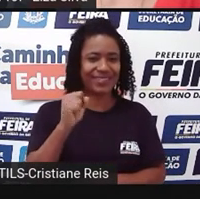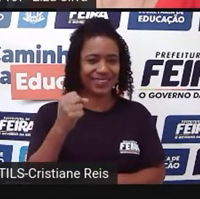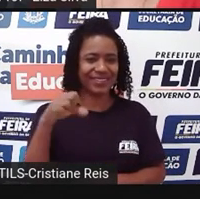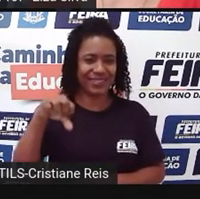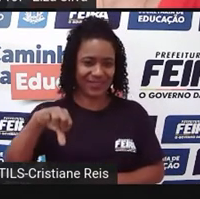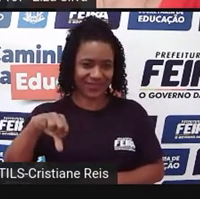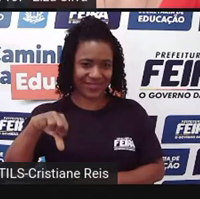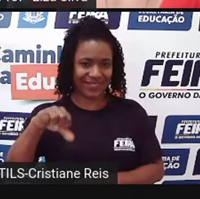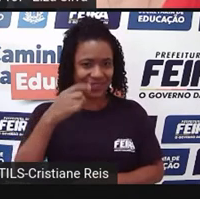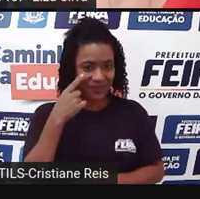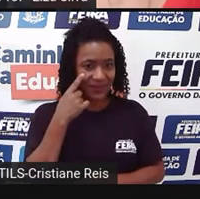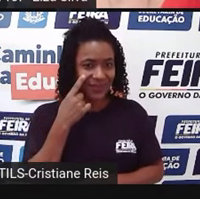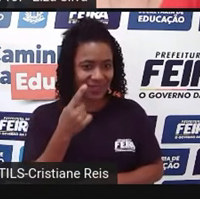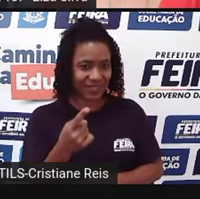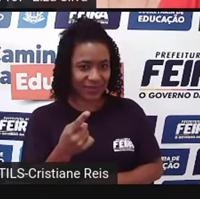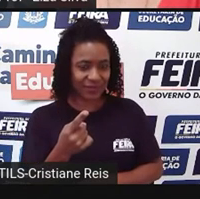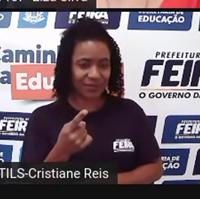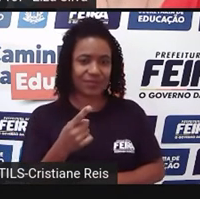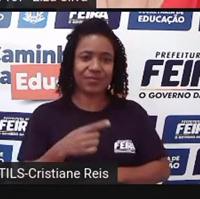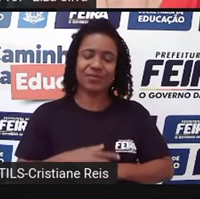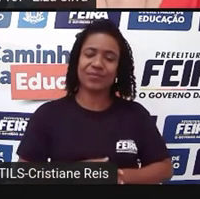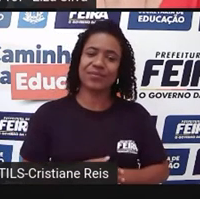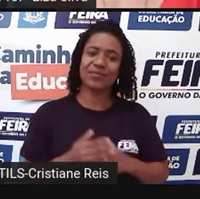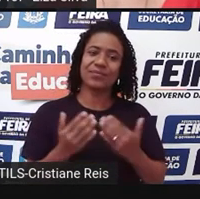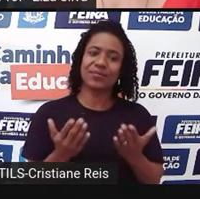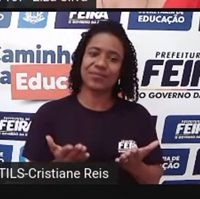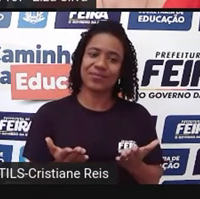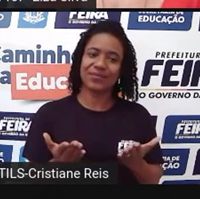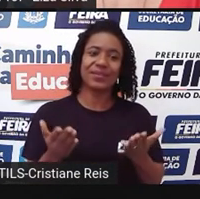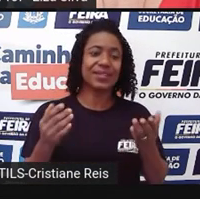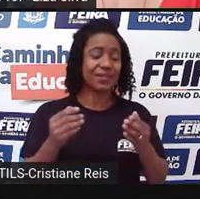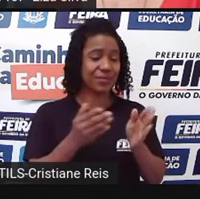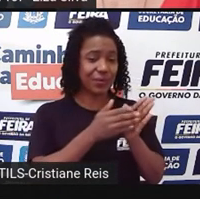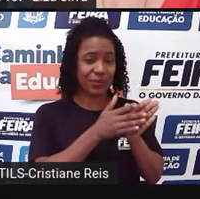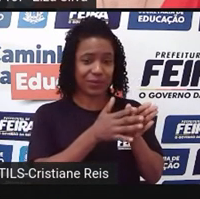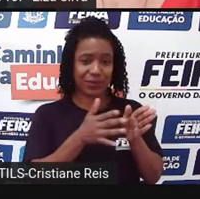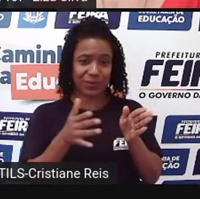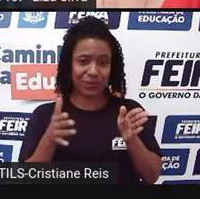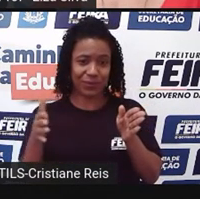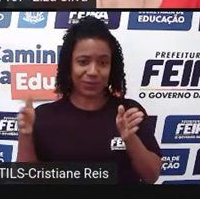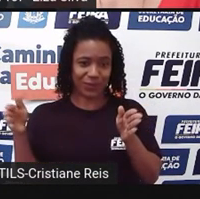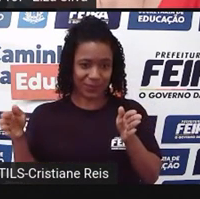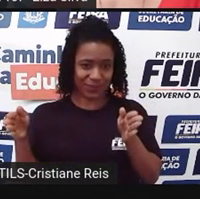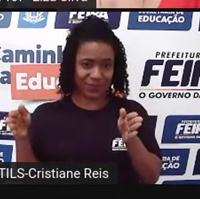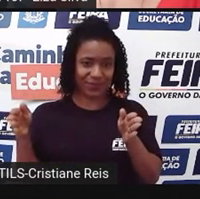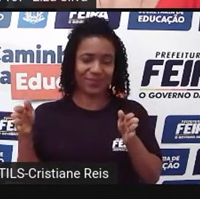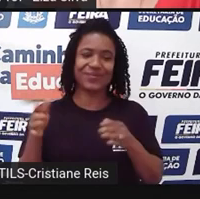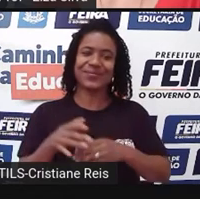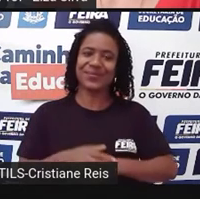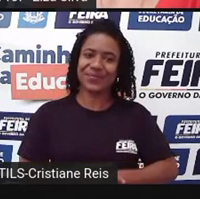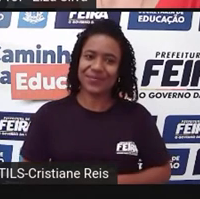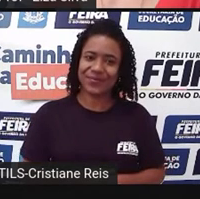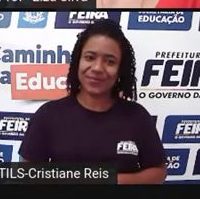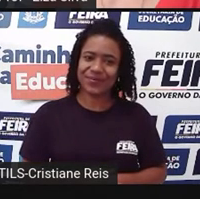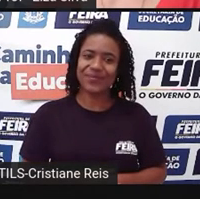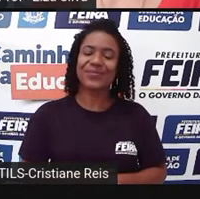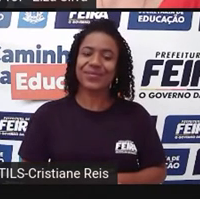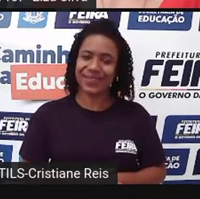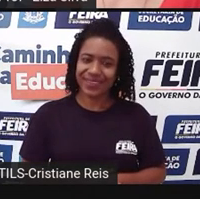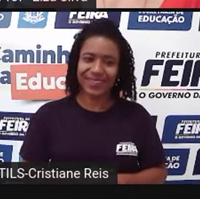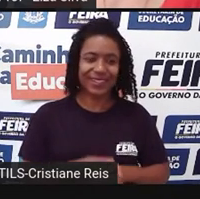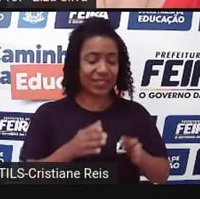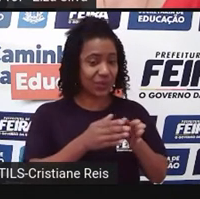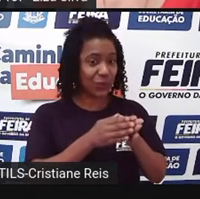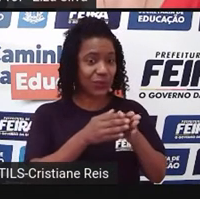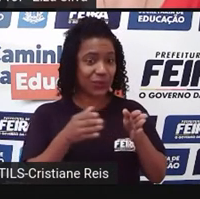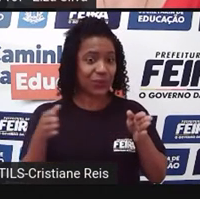Ok se o dentes Então essa é a nossa time Line a Bauer invente invejas então é a nossa